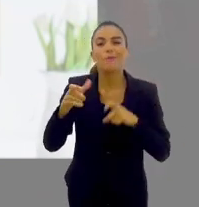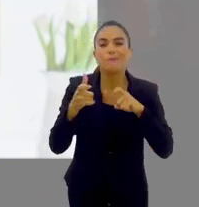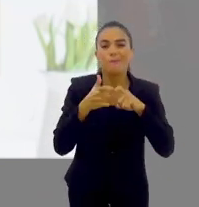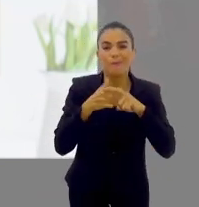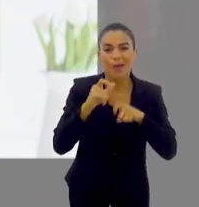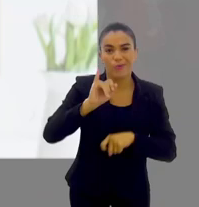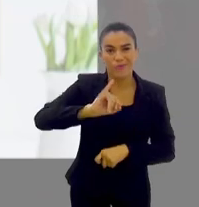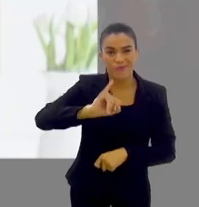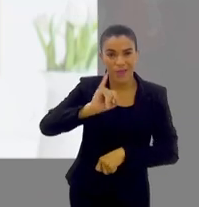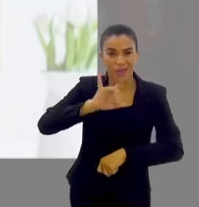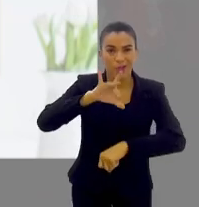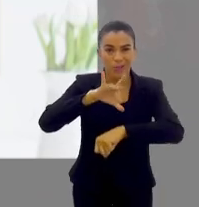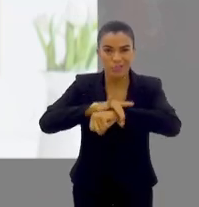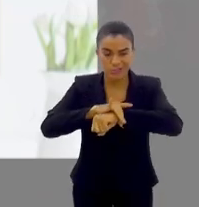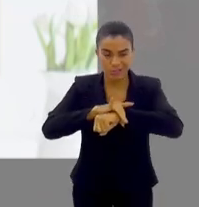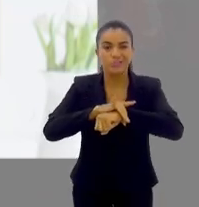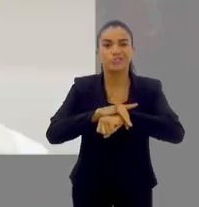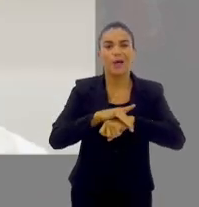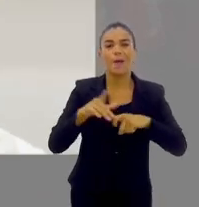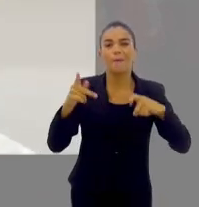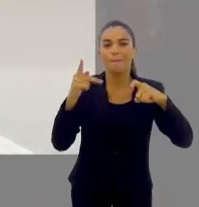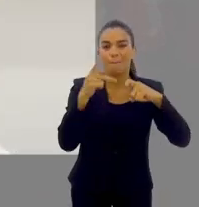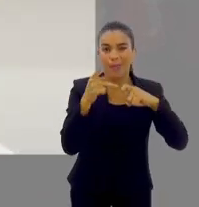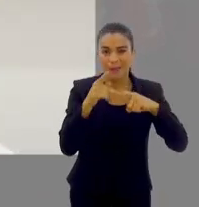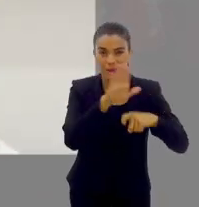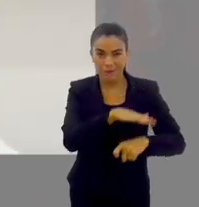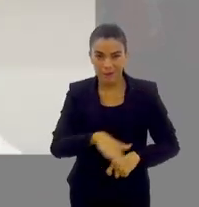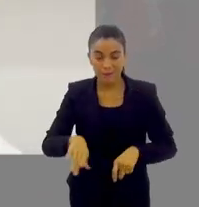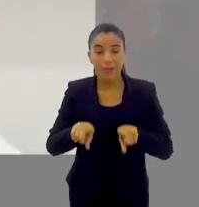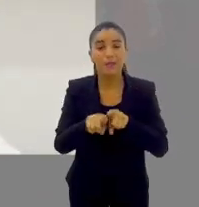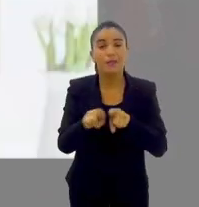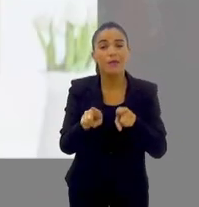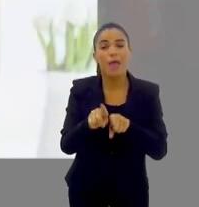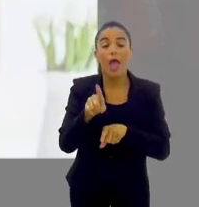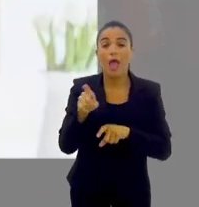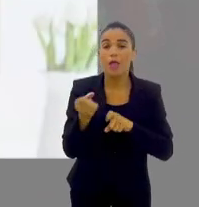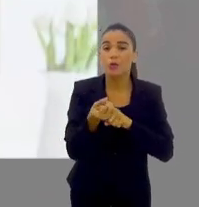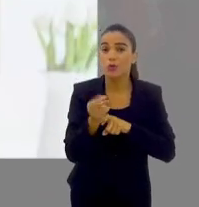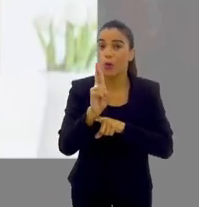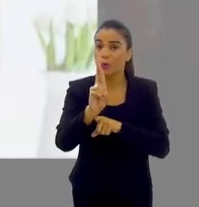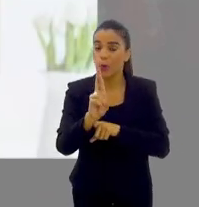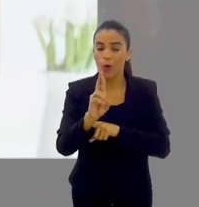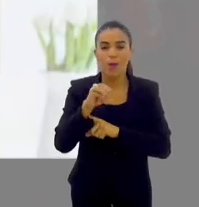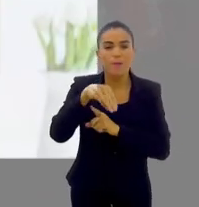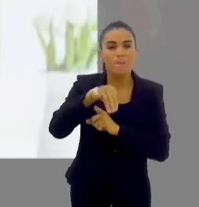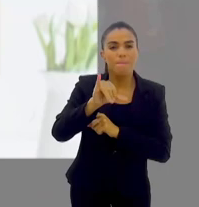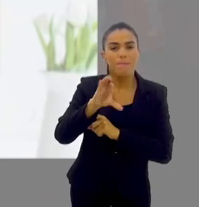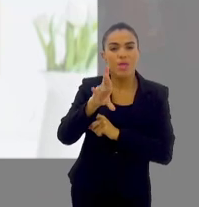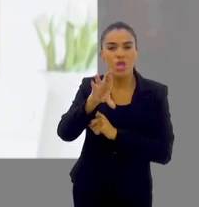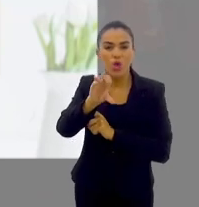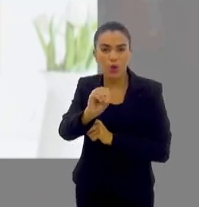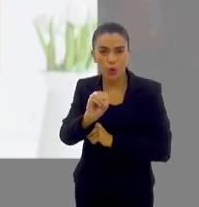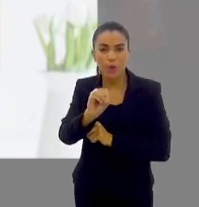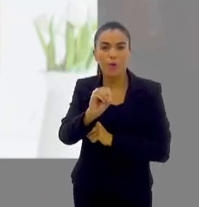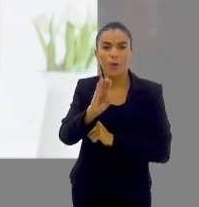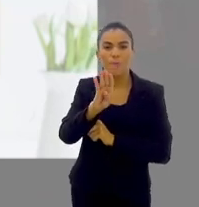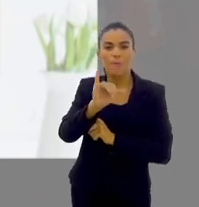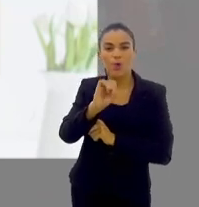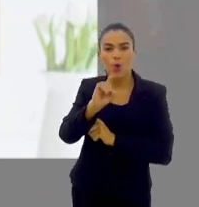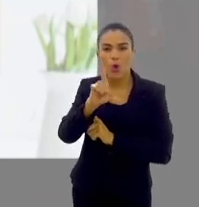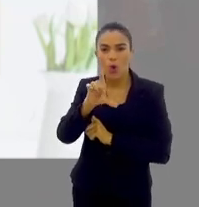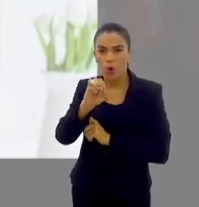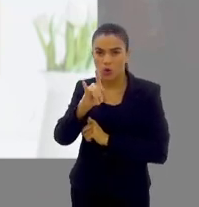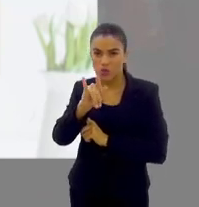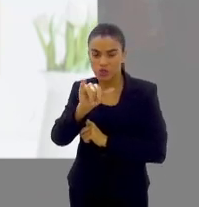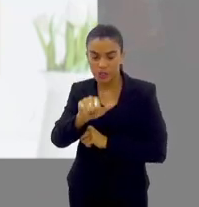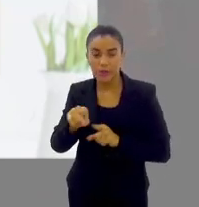o infectologista pediátrico Charbel Miguel Haddad, que também é mestre e doutor em microbiologia e parasitologia